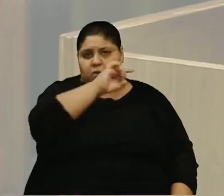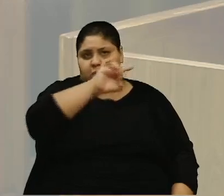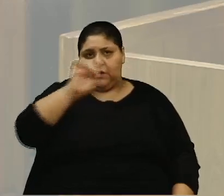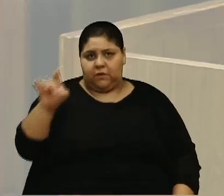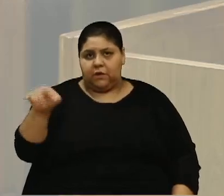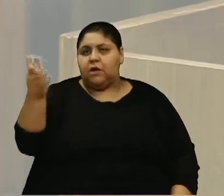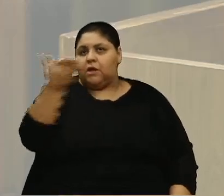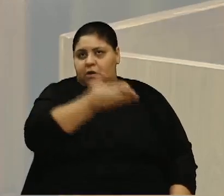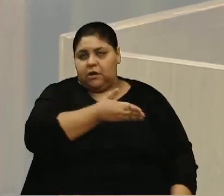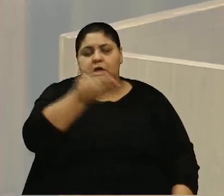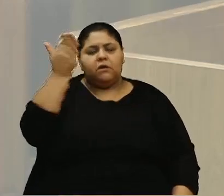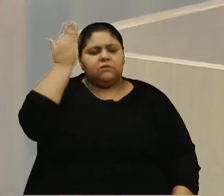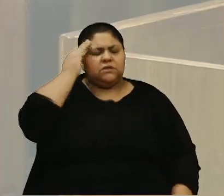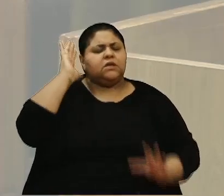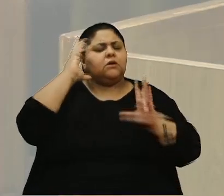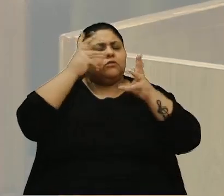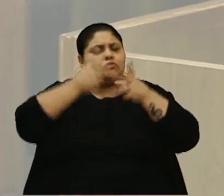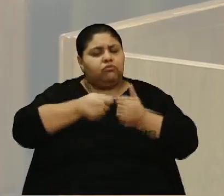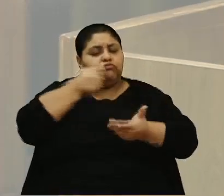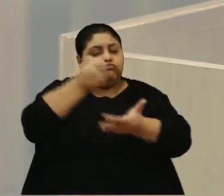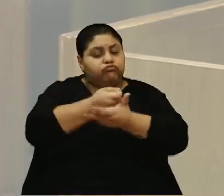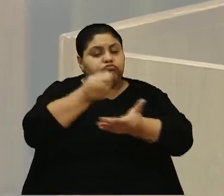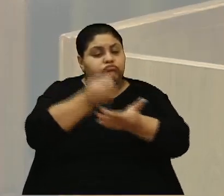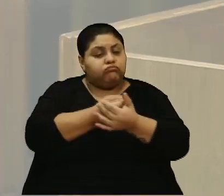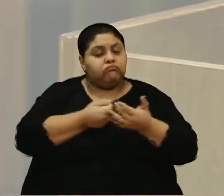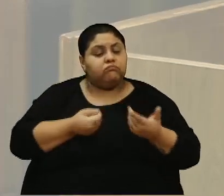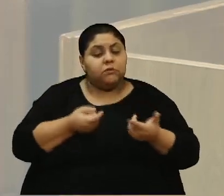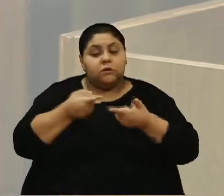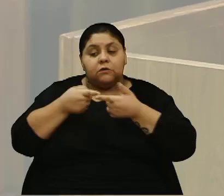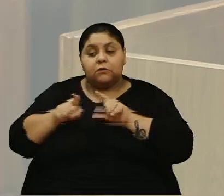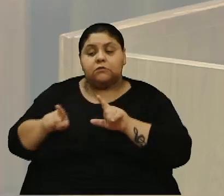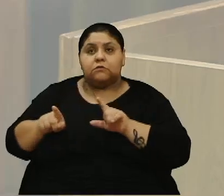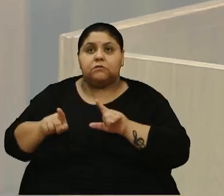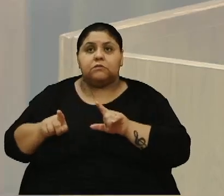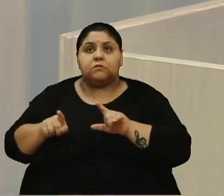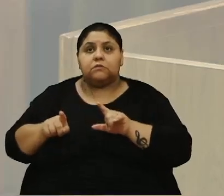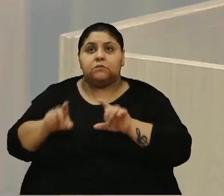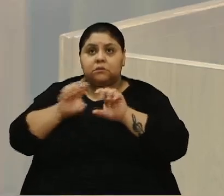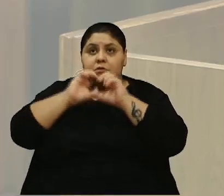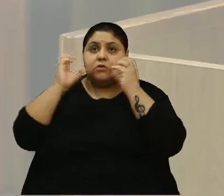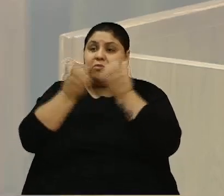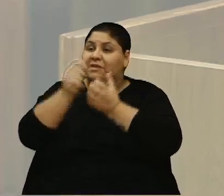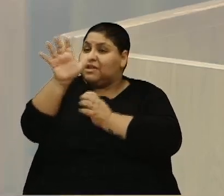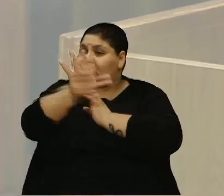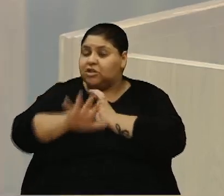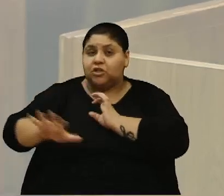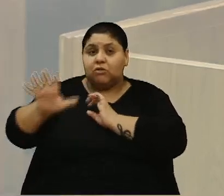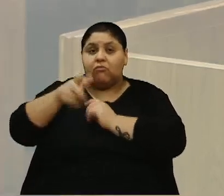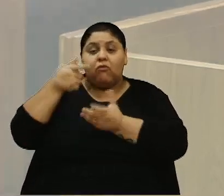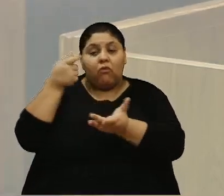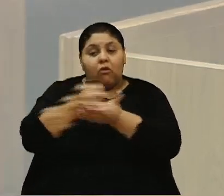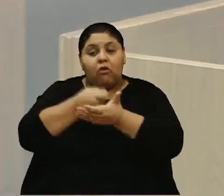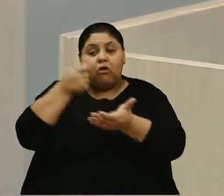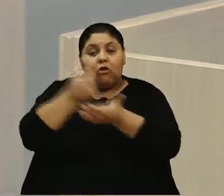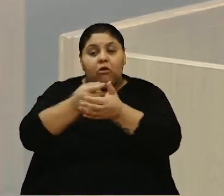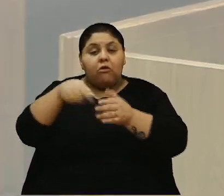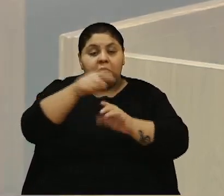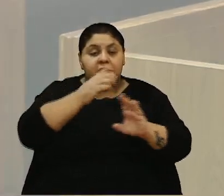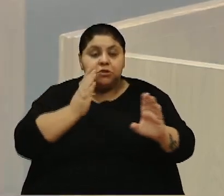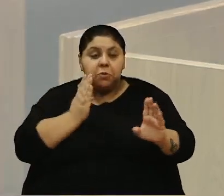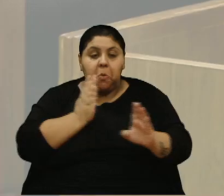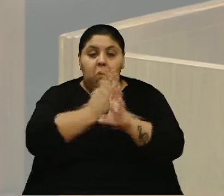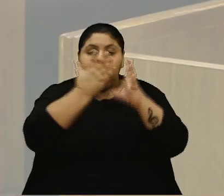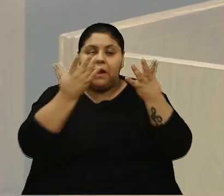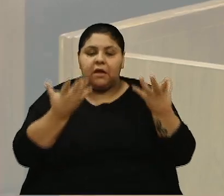sei que todos aqui estão também batalhando por isso, mas era a comunidade de maneira geral, né? Batalhando para que a gente achasse, de alguma